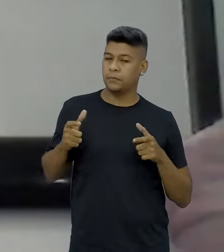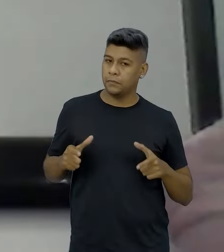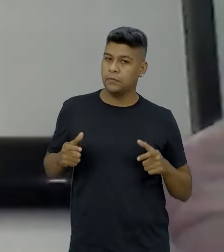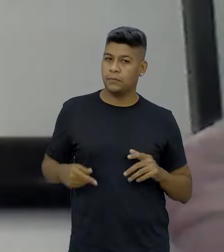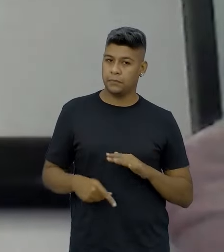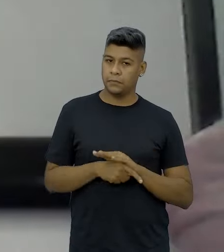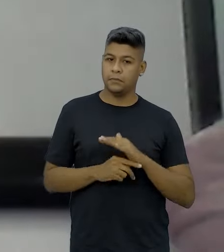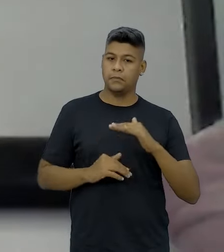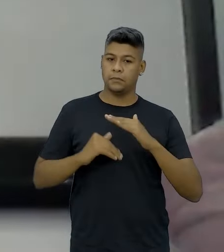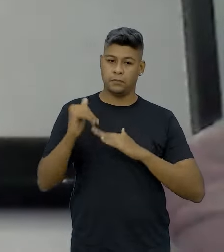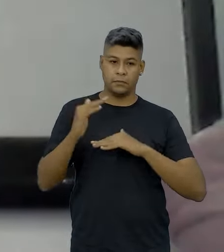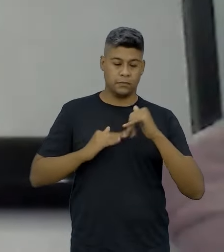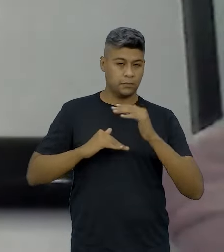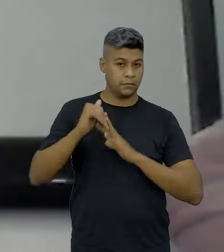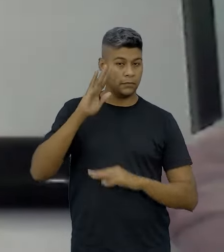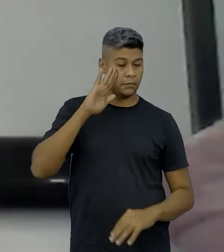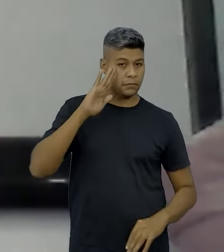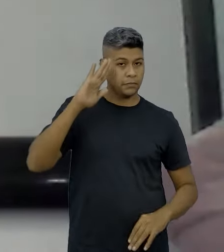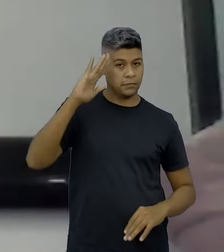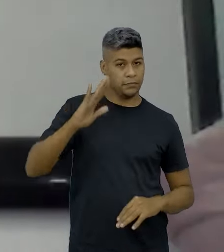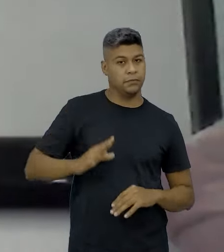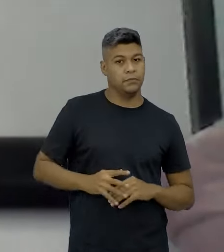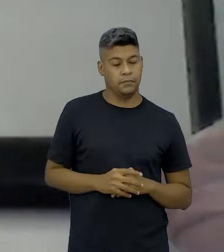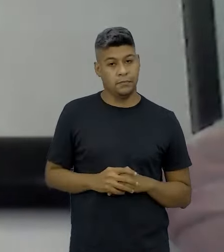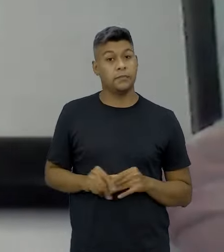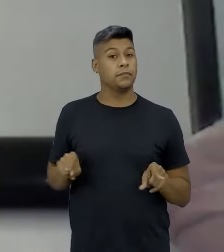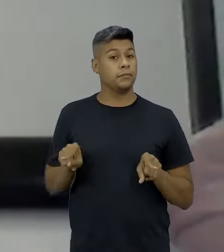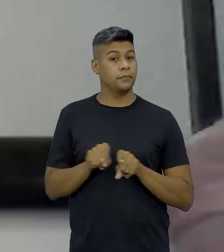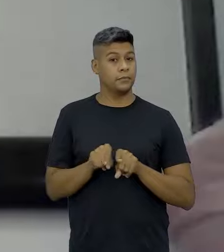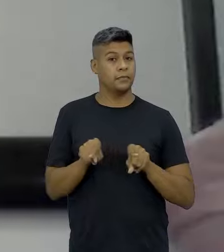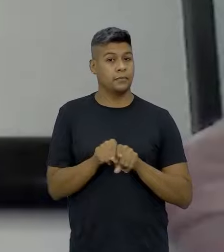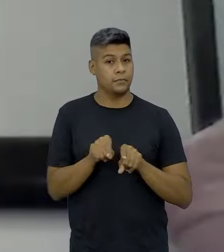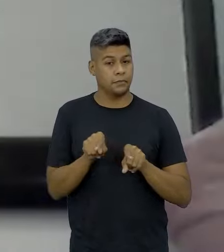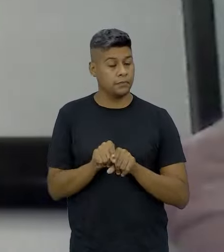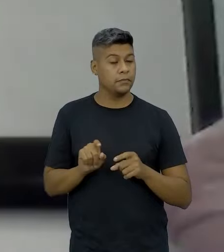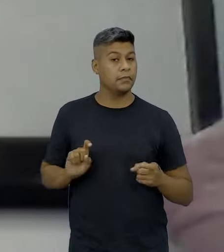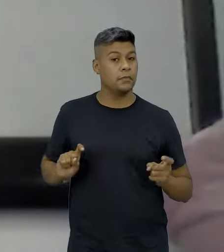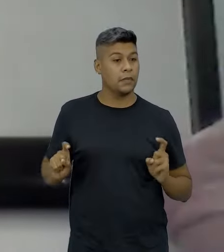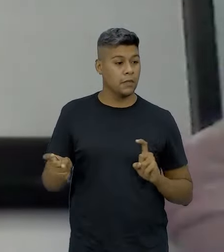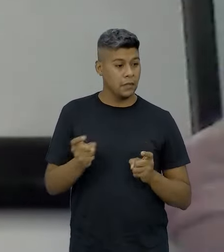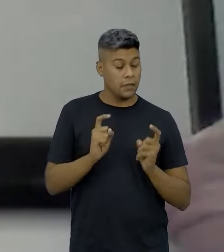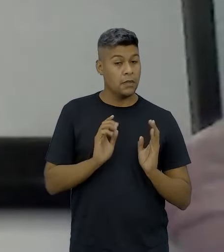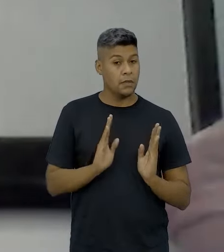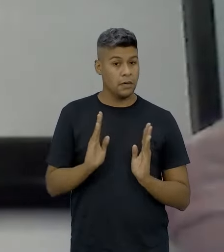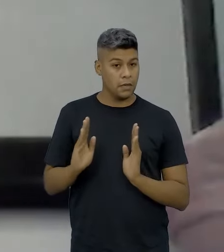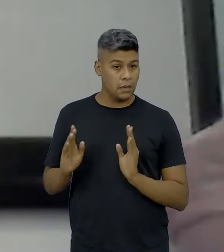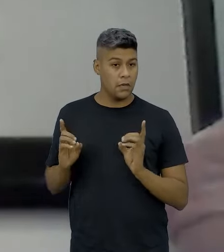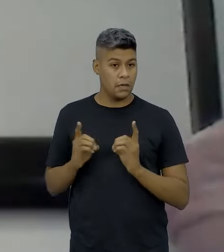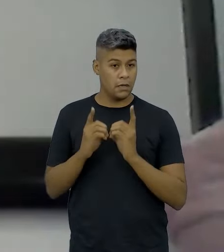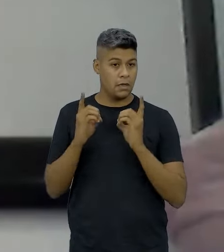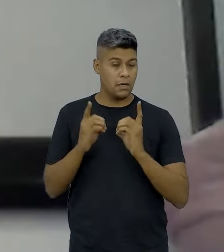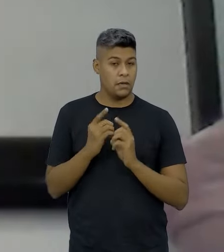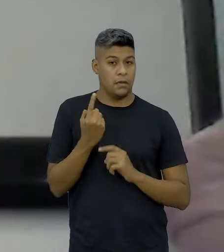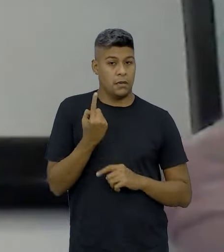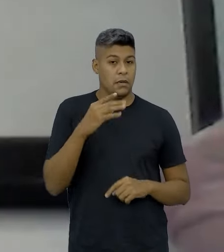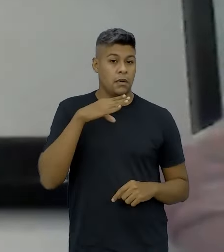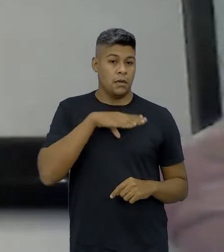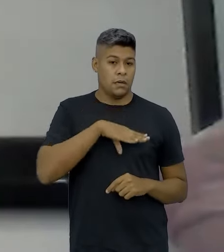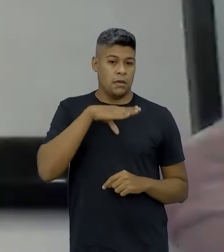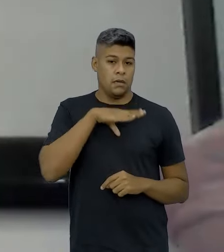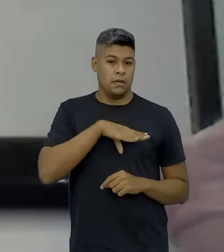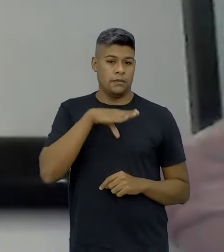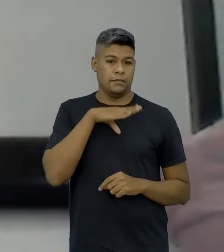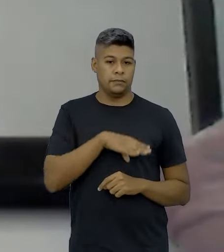de habilidades essenciais nesse processo. E, por outro lado, discutir a sequência didática 1 de língua portuguesa, do